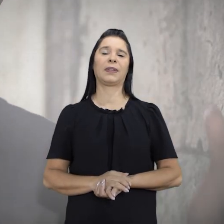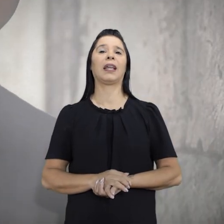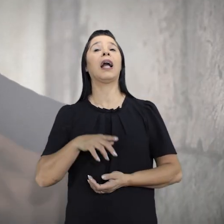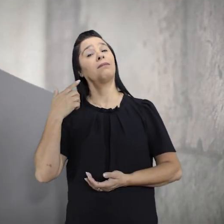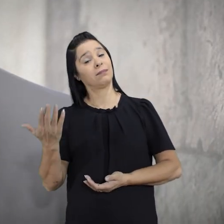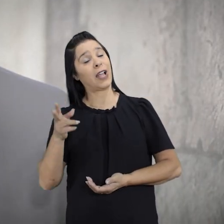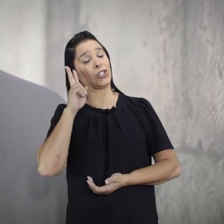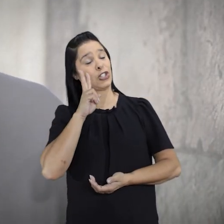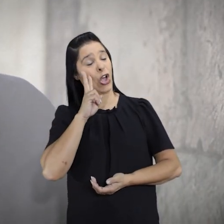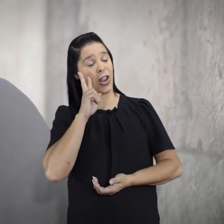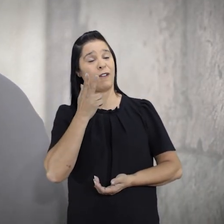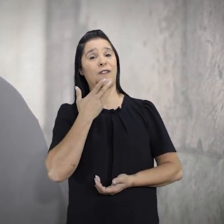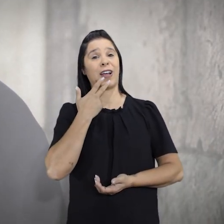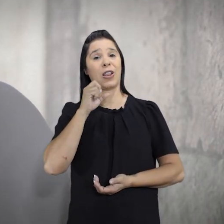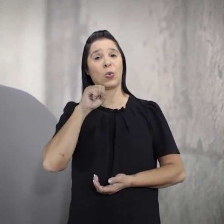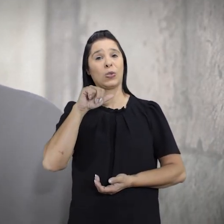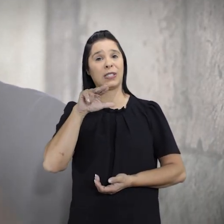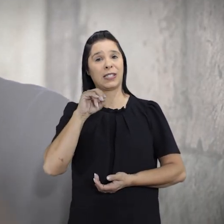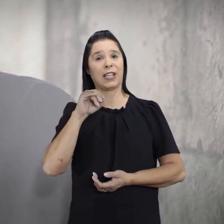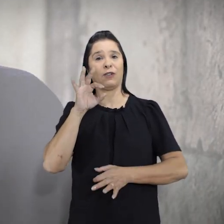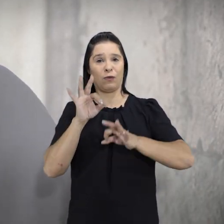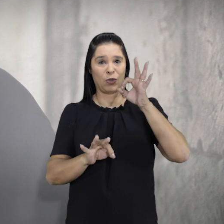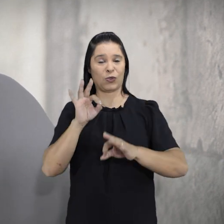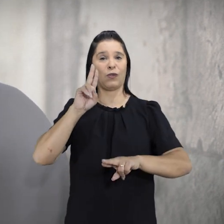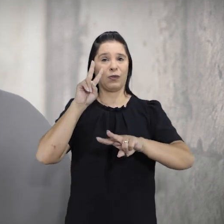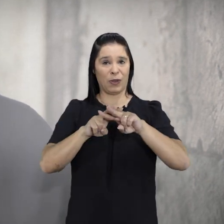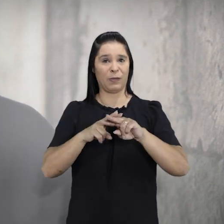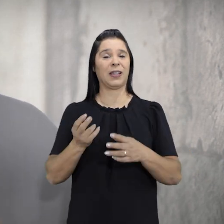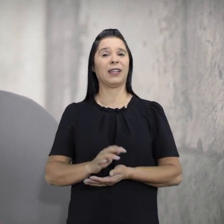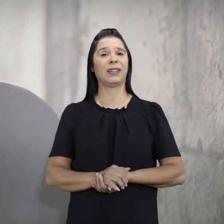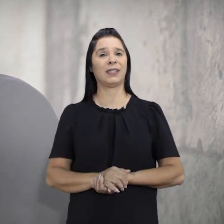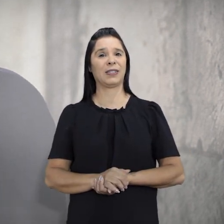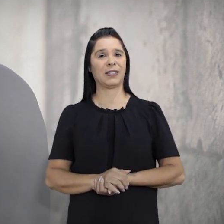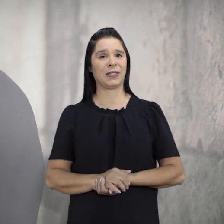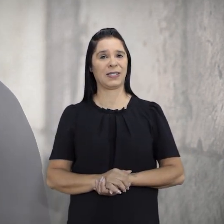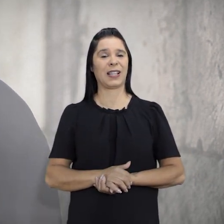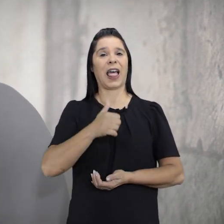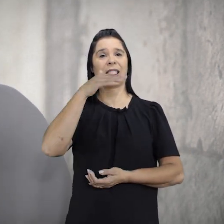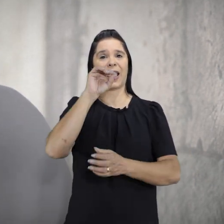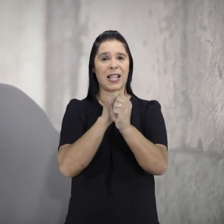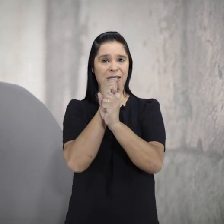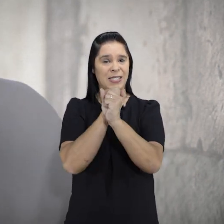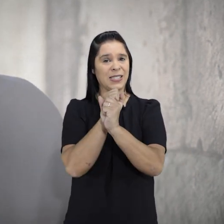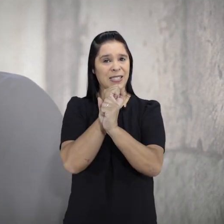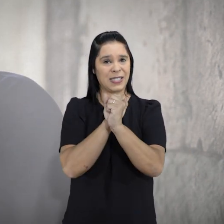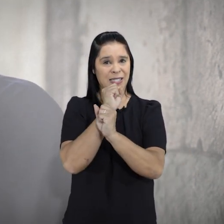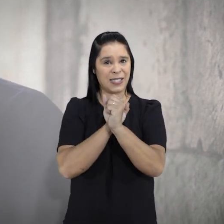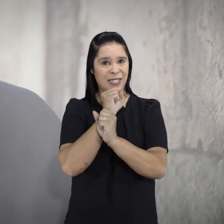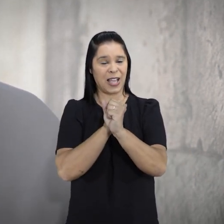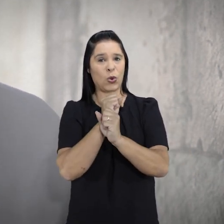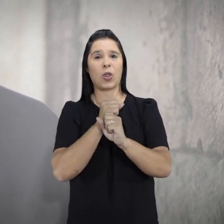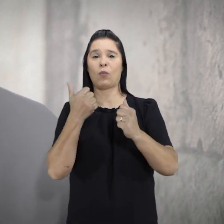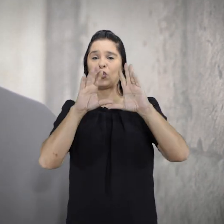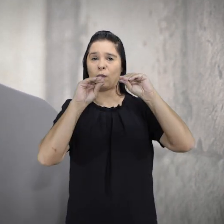Segundo a lenda, o sino foi a julgamento, foi preso, ficou 10 anos ali sem